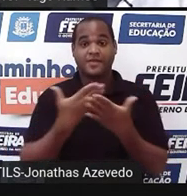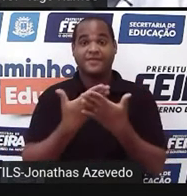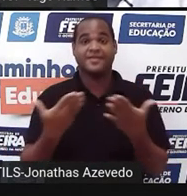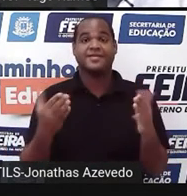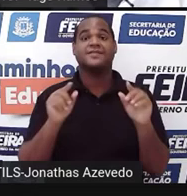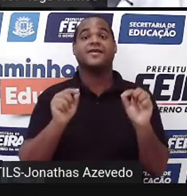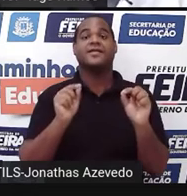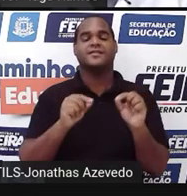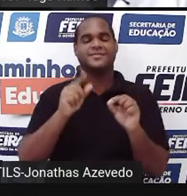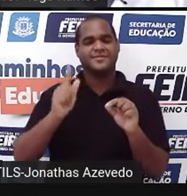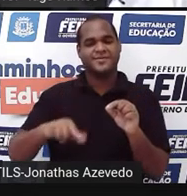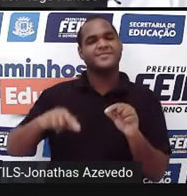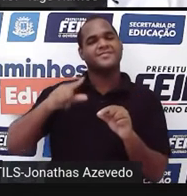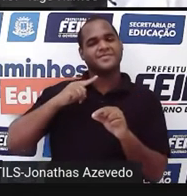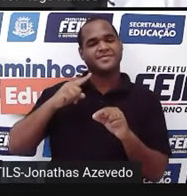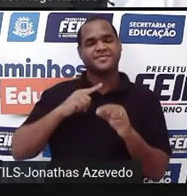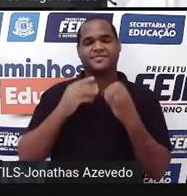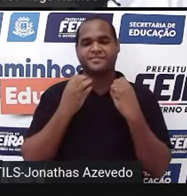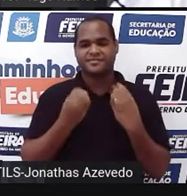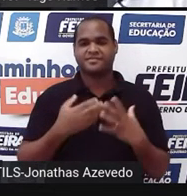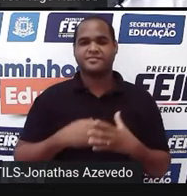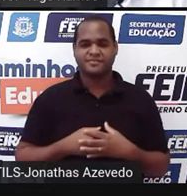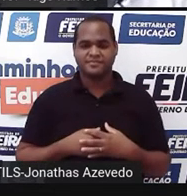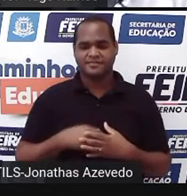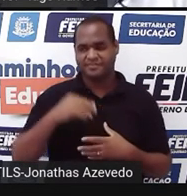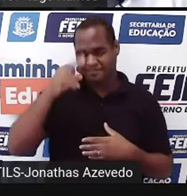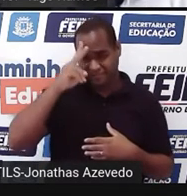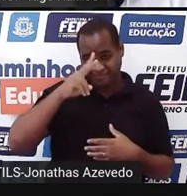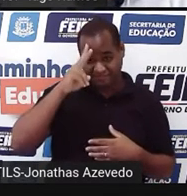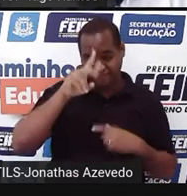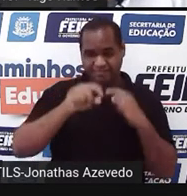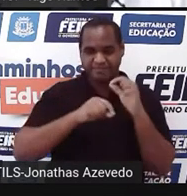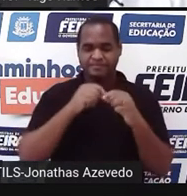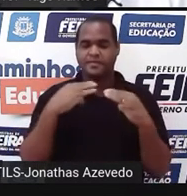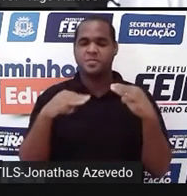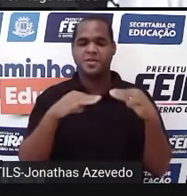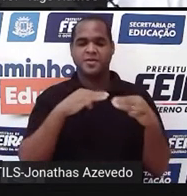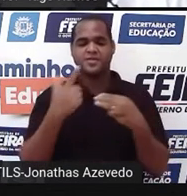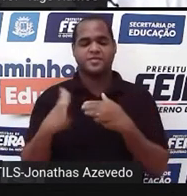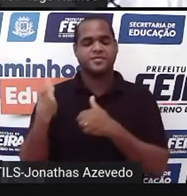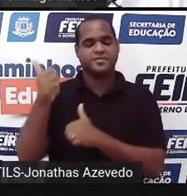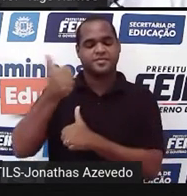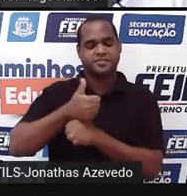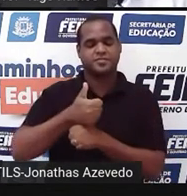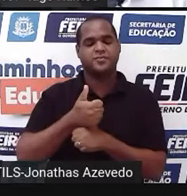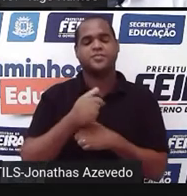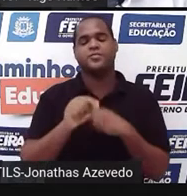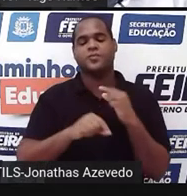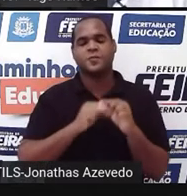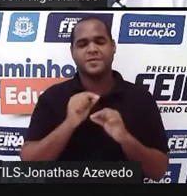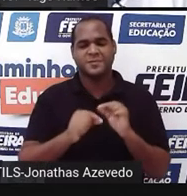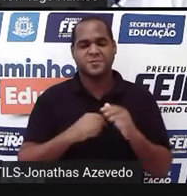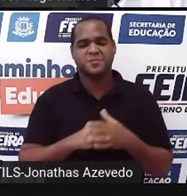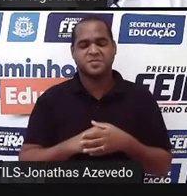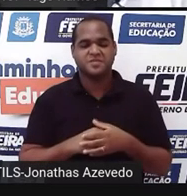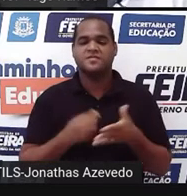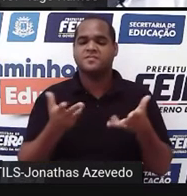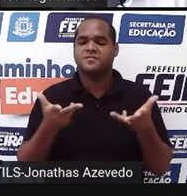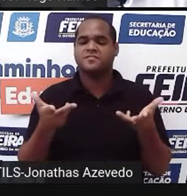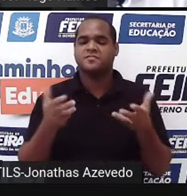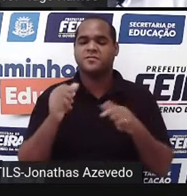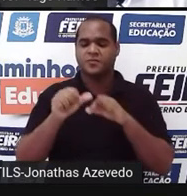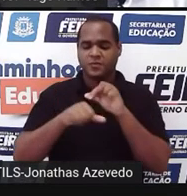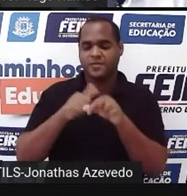vai ver ele aqui agora de novo né a gente vai relembrar o método da substituição que é um método que